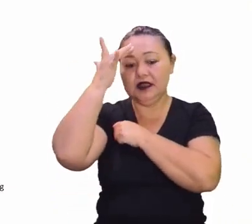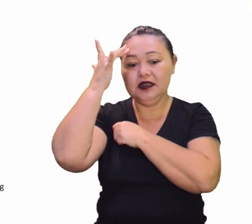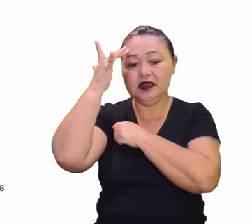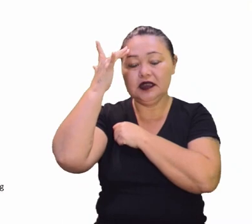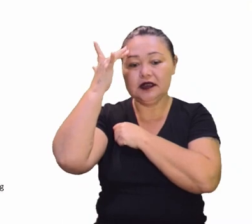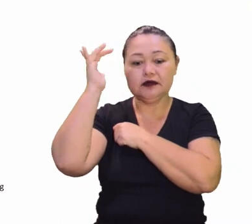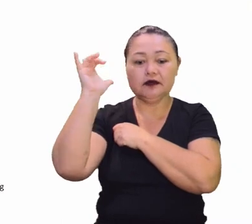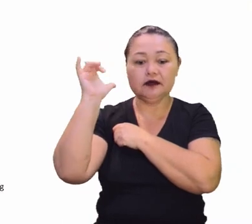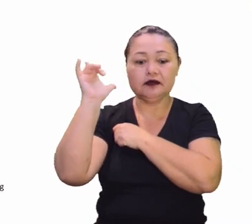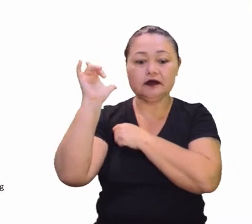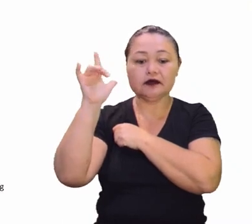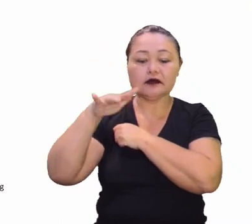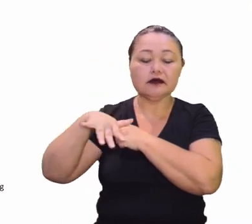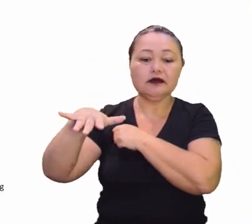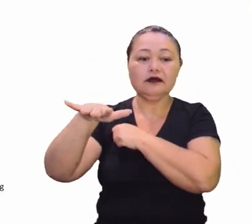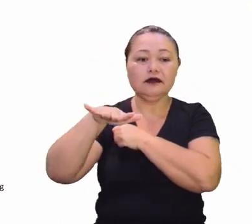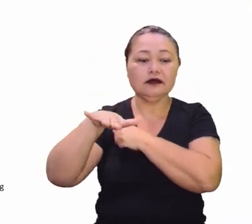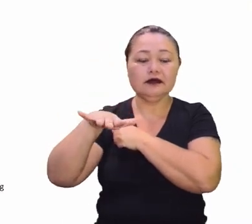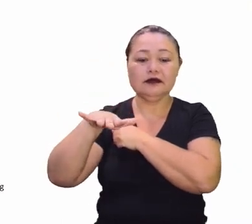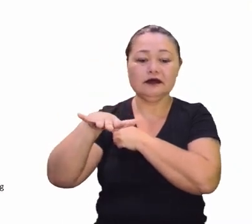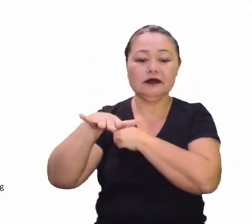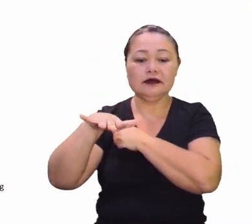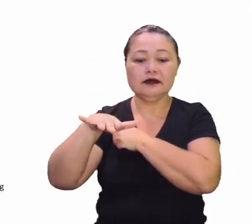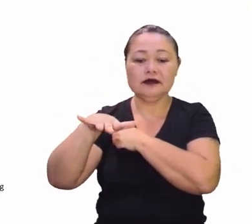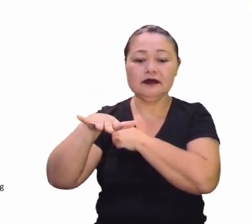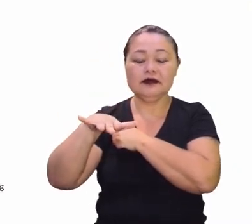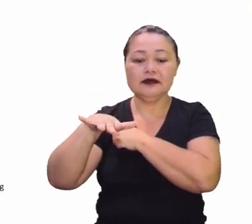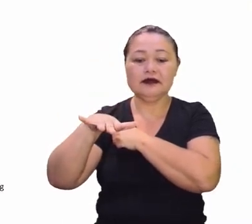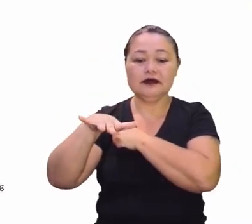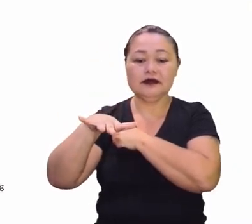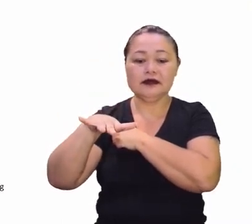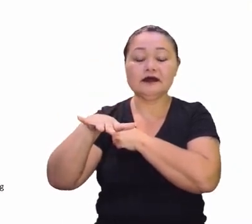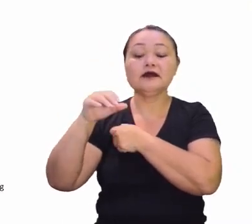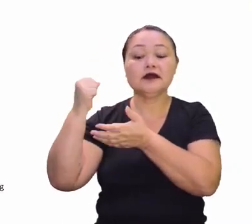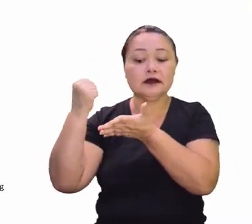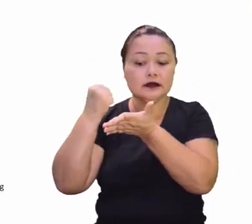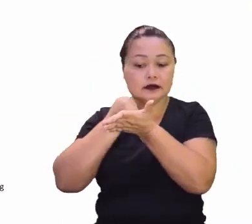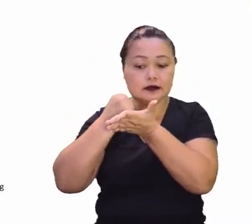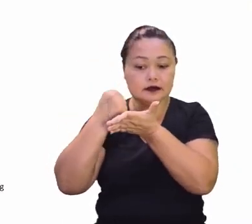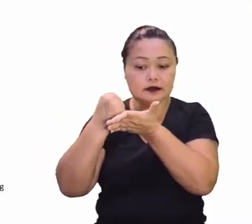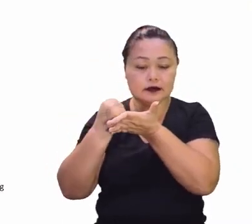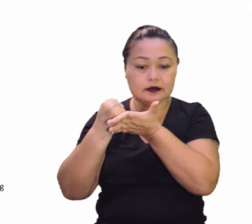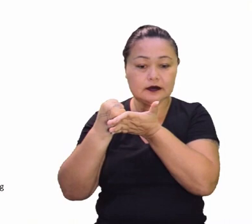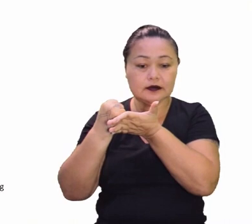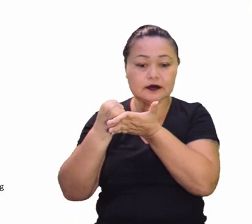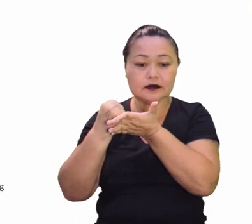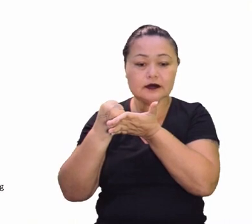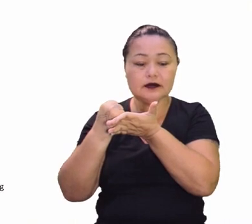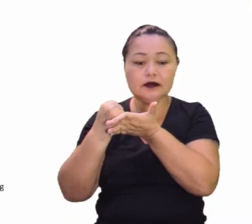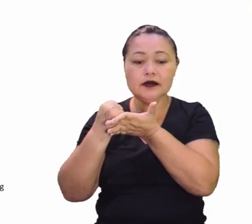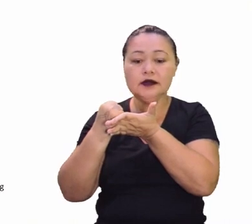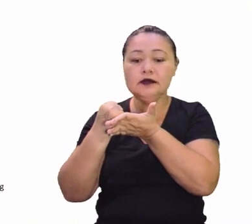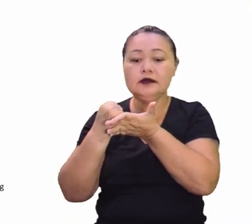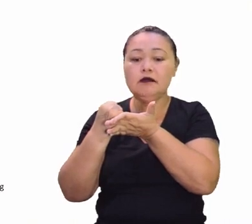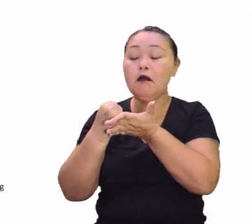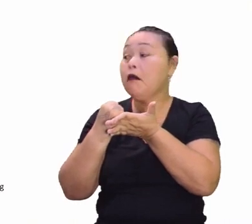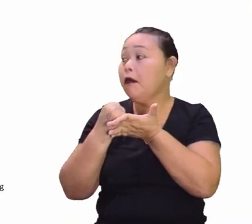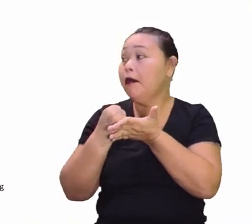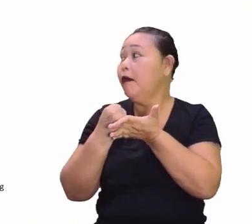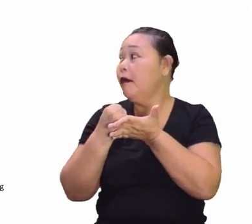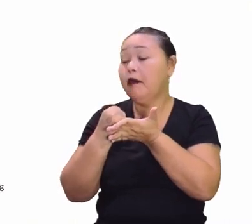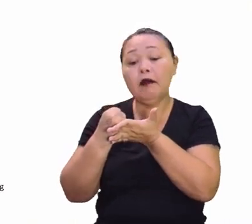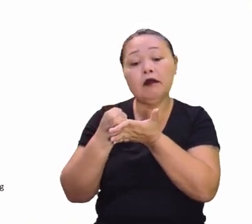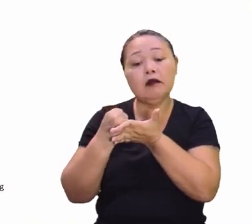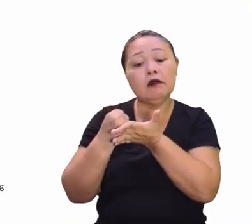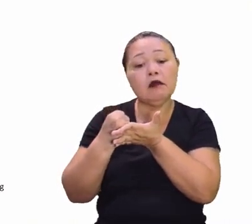pessoa, ficavam todas ali, eles já estavam cadastrados, aí, ó, essa pessoa